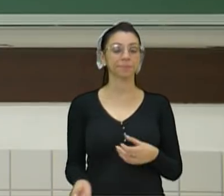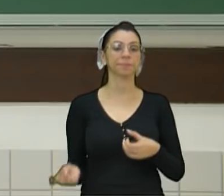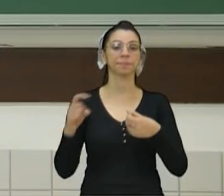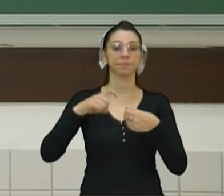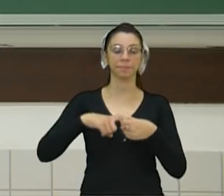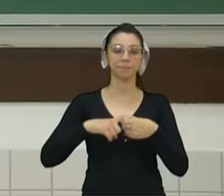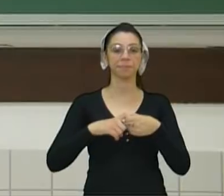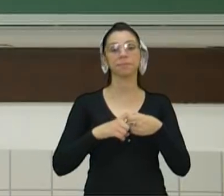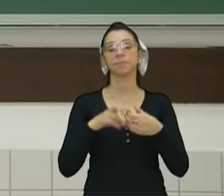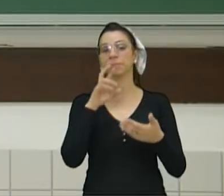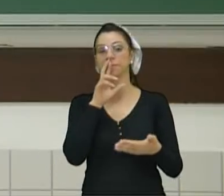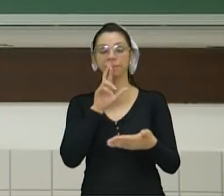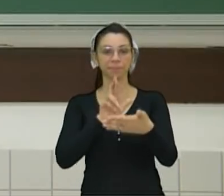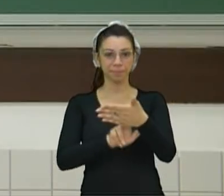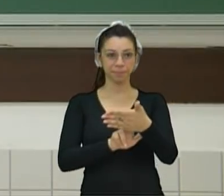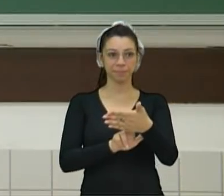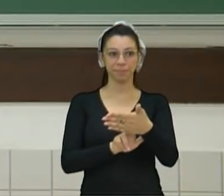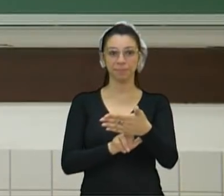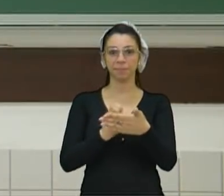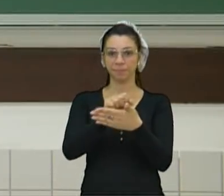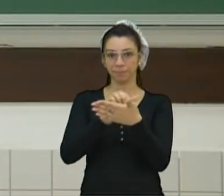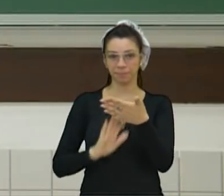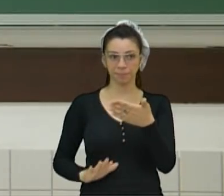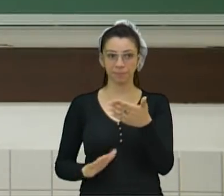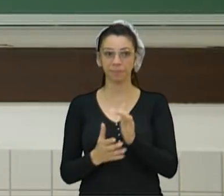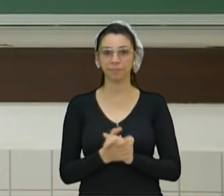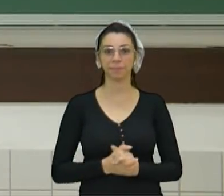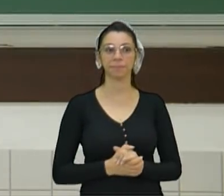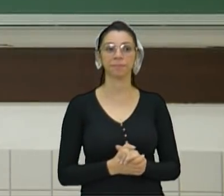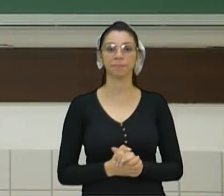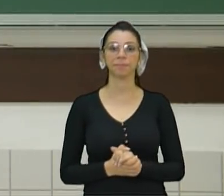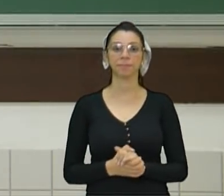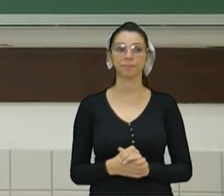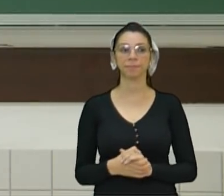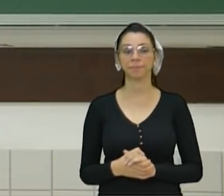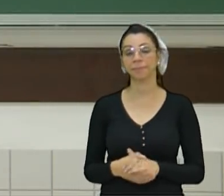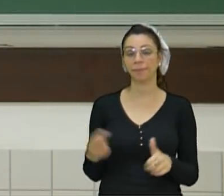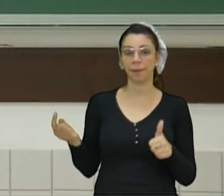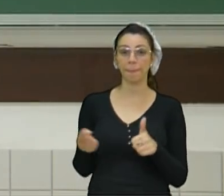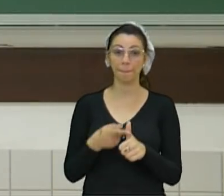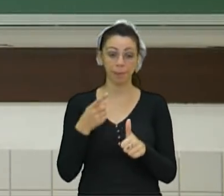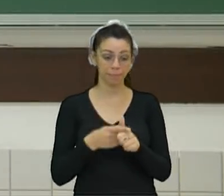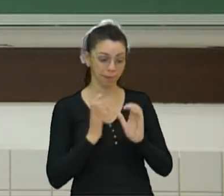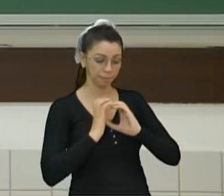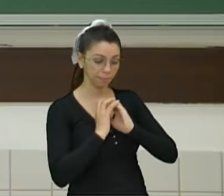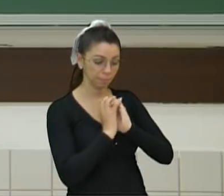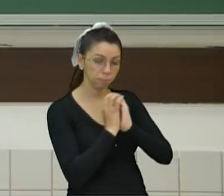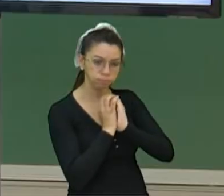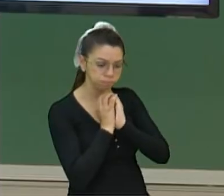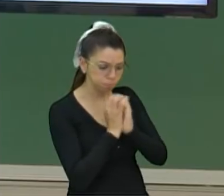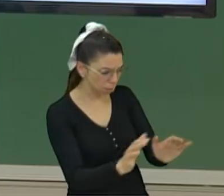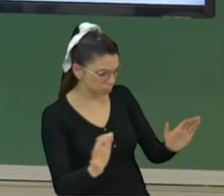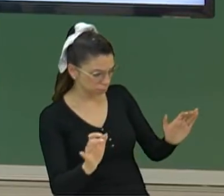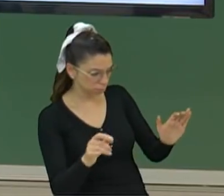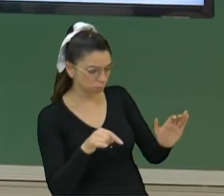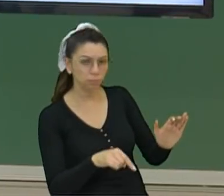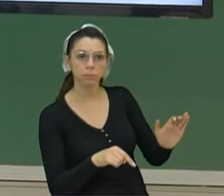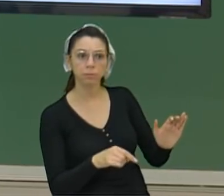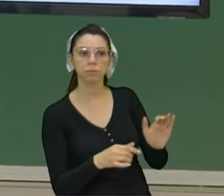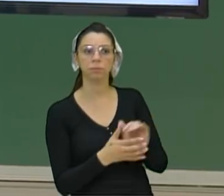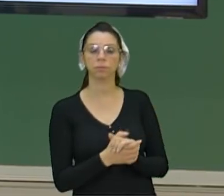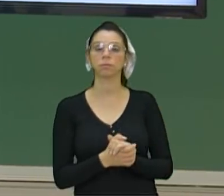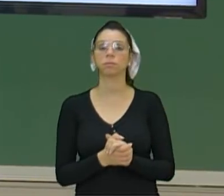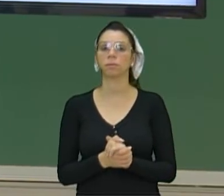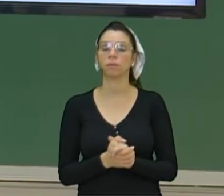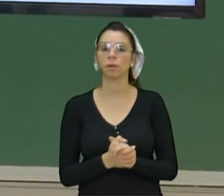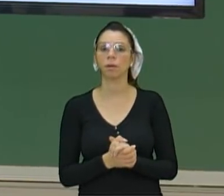voltando com a nossa resposta aqui do exercício, da atividade. Então, a primeira jogada, lancei o dado, tá bom?